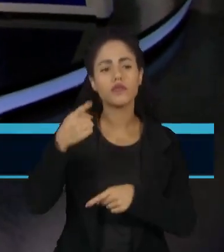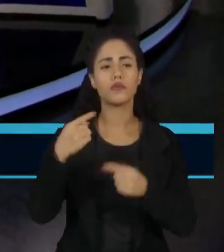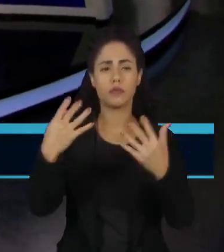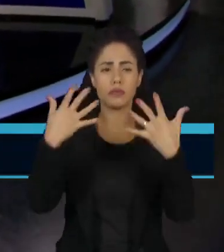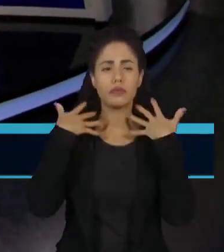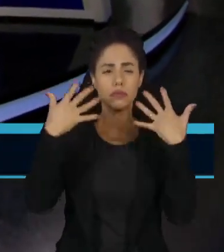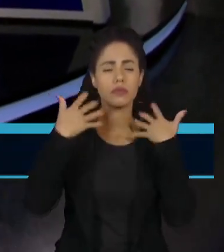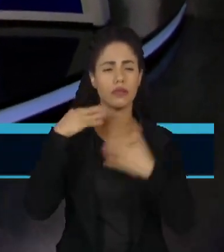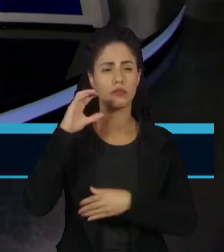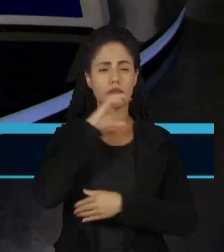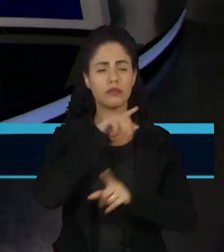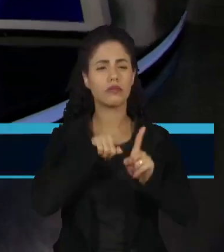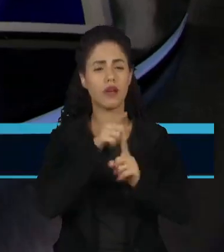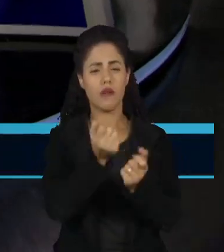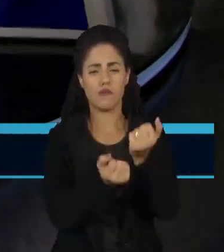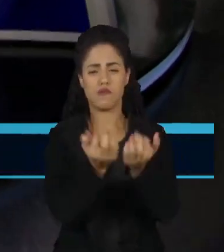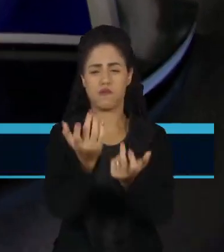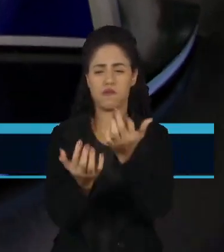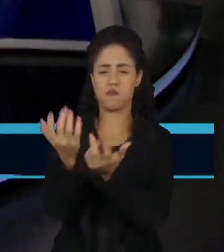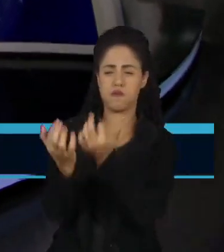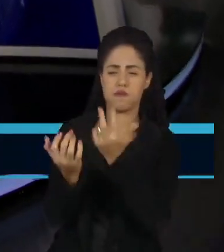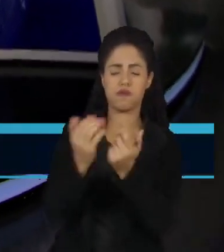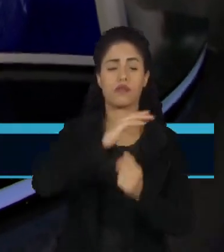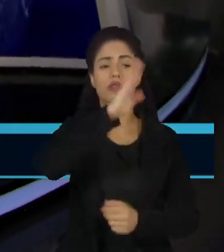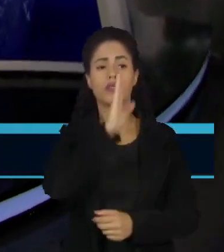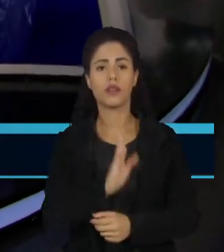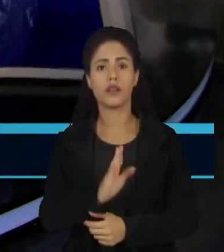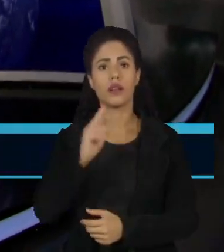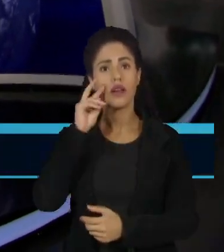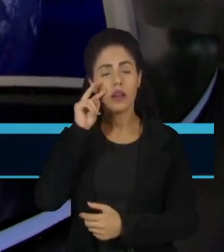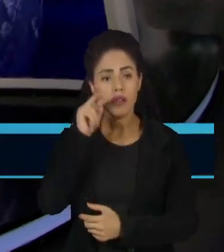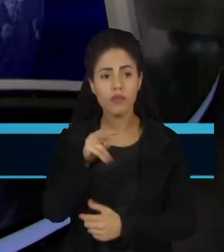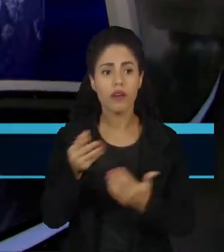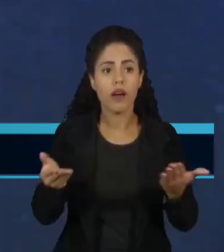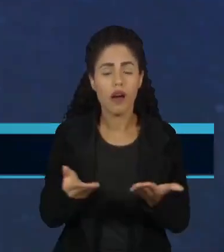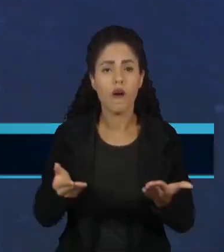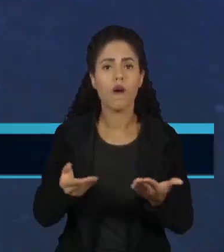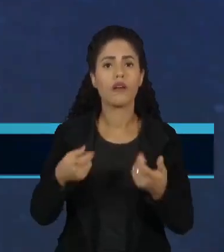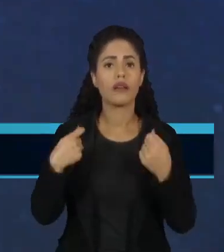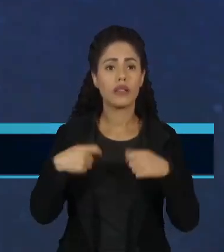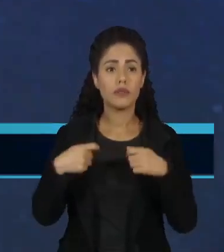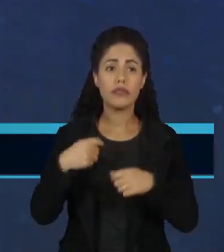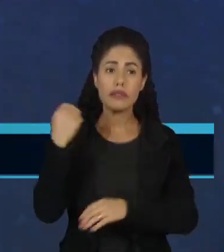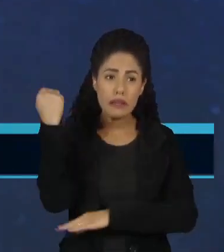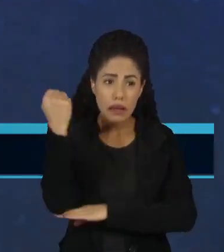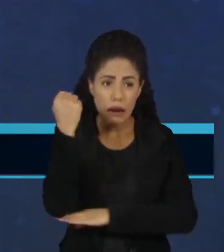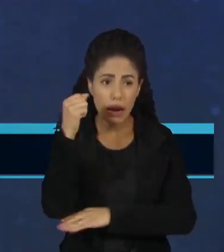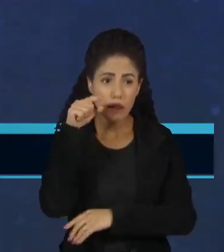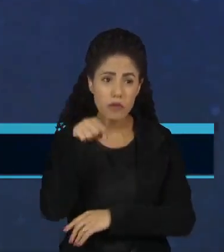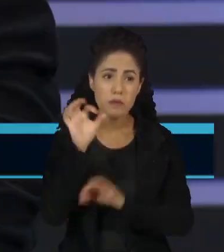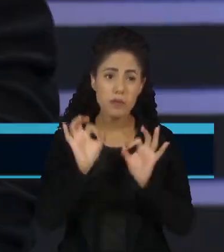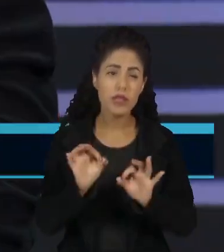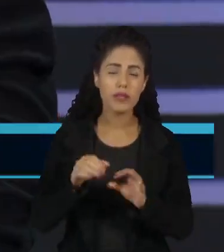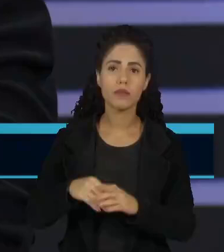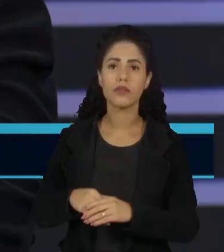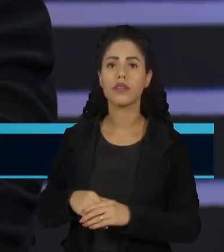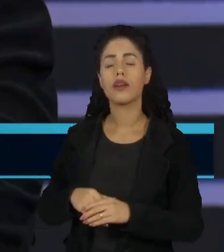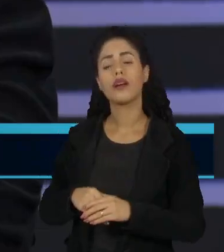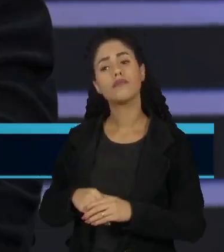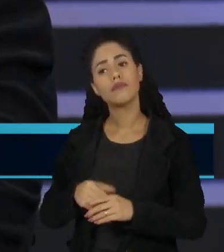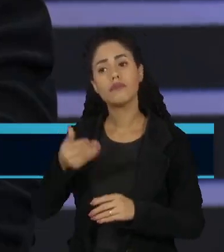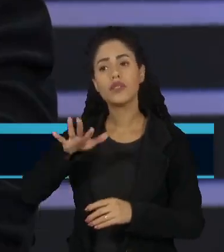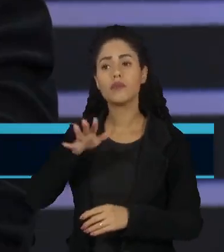calor, né, e as queimadas assolando o Brasil, os céticos vão se dar conta da gravidade do clima? Mais